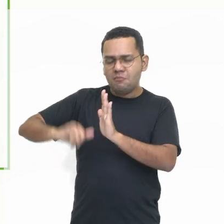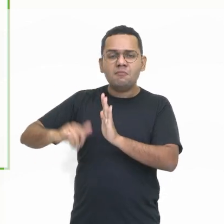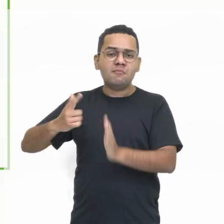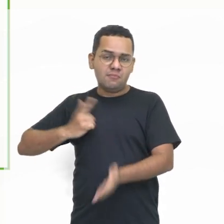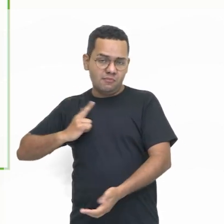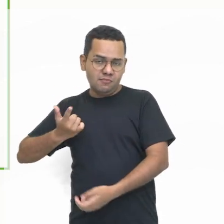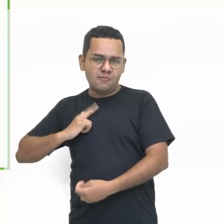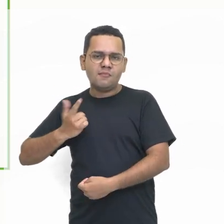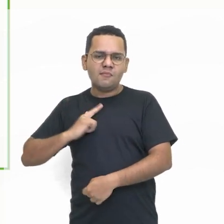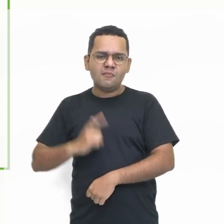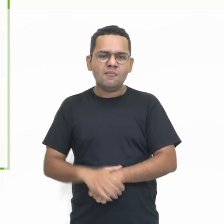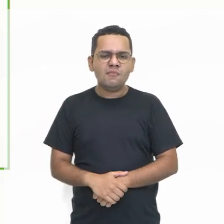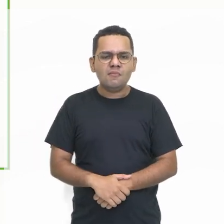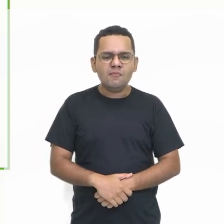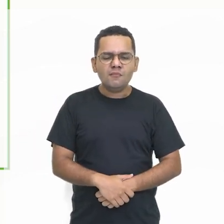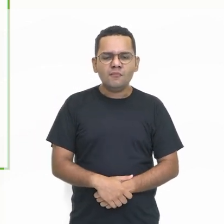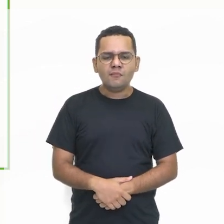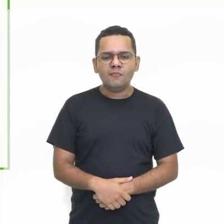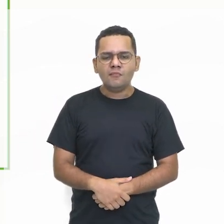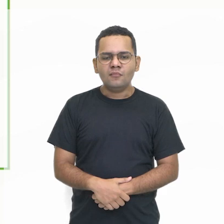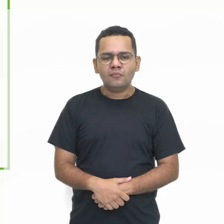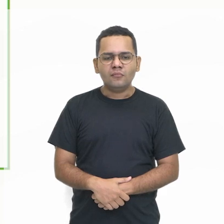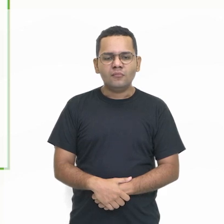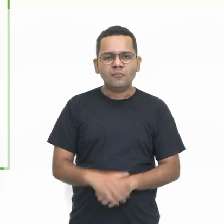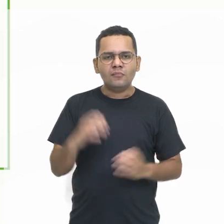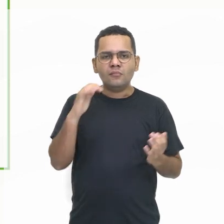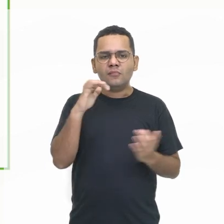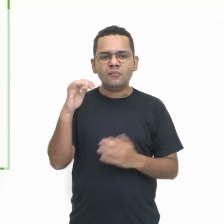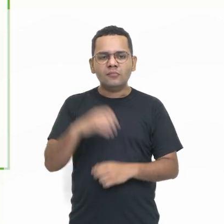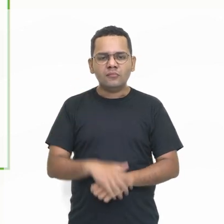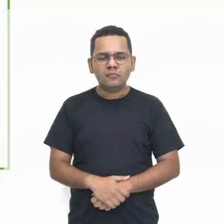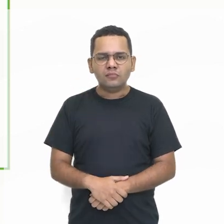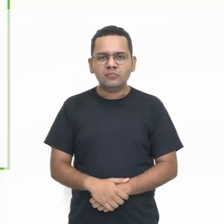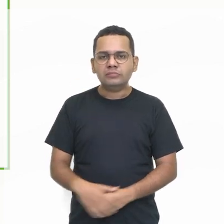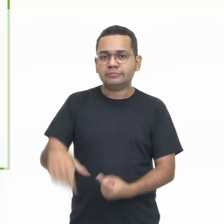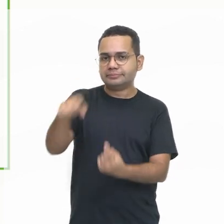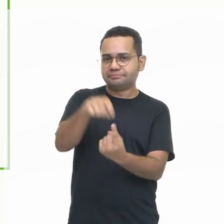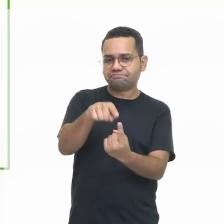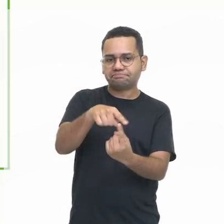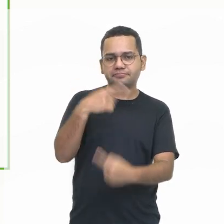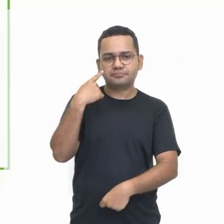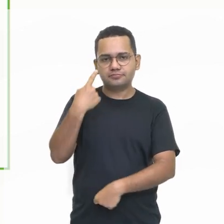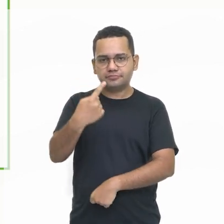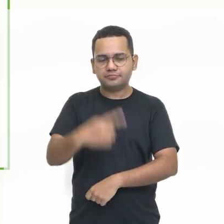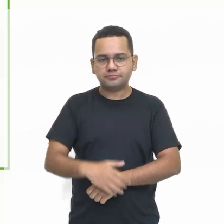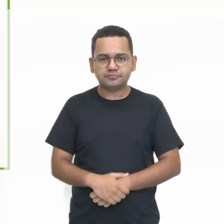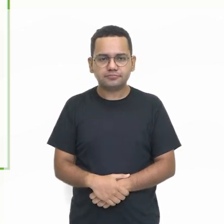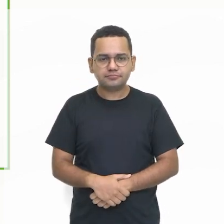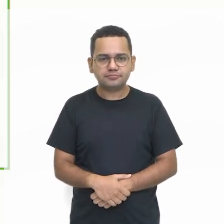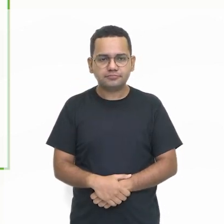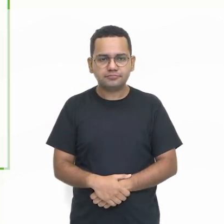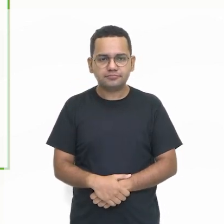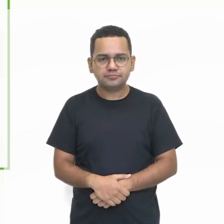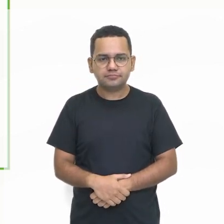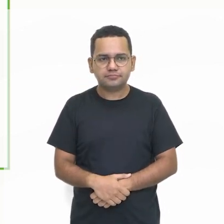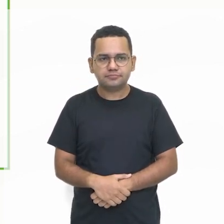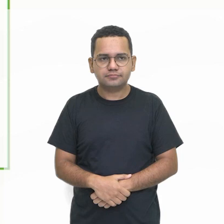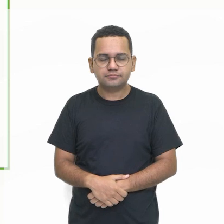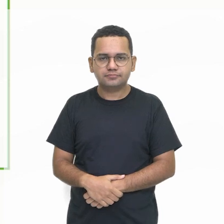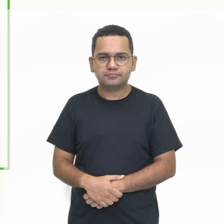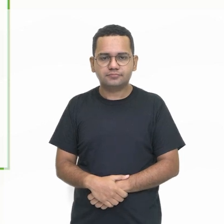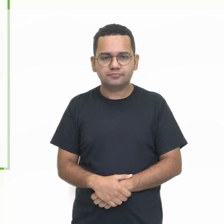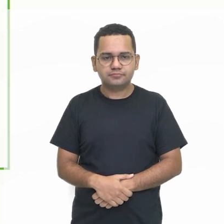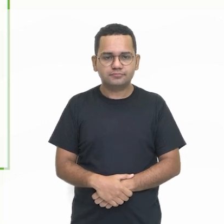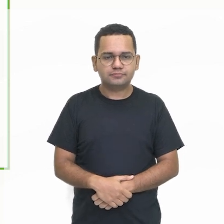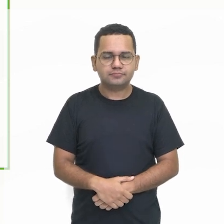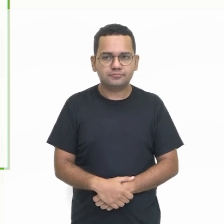seres autótrofos ou autotróficos. Na hipótese heterotrófica, esses primeiros seres